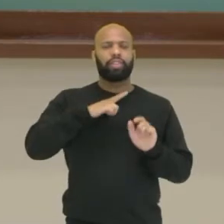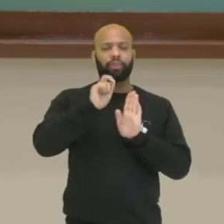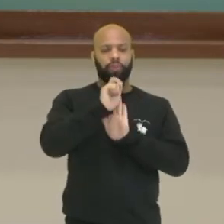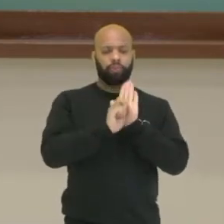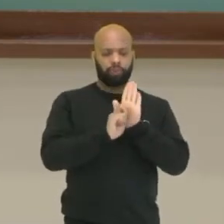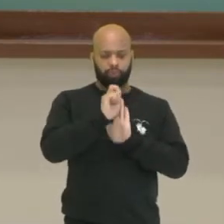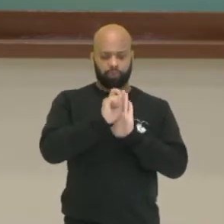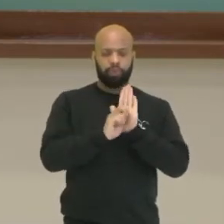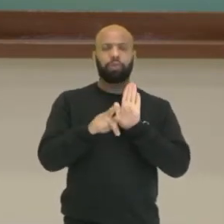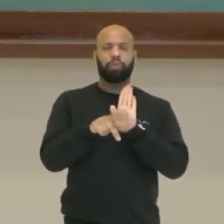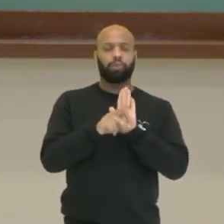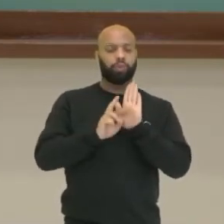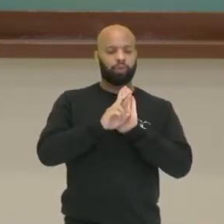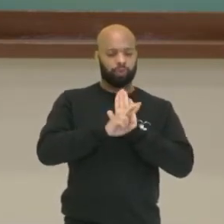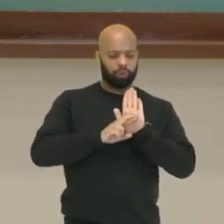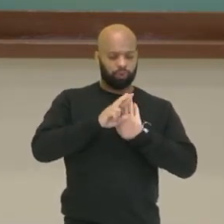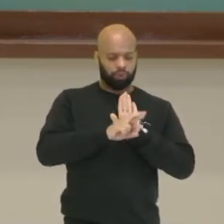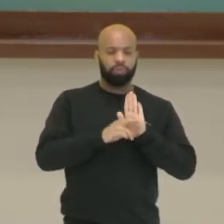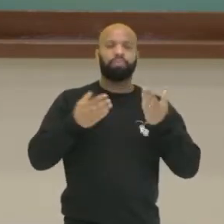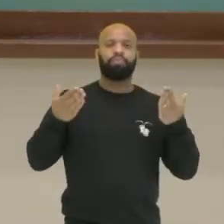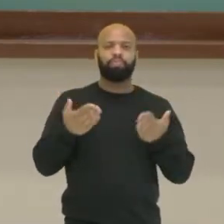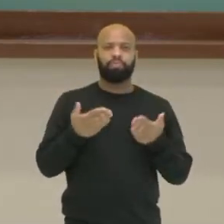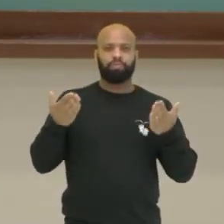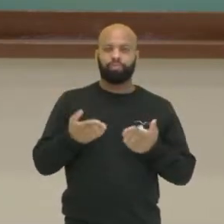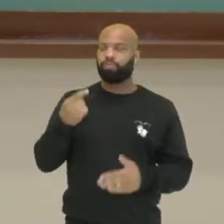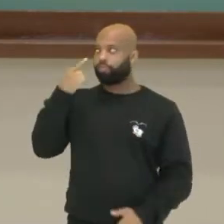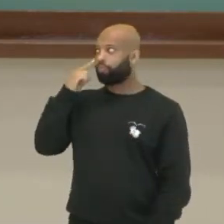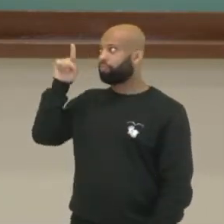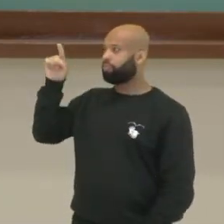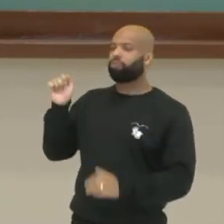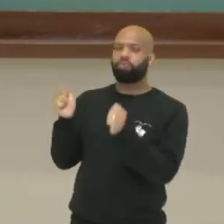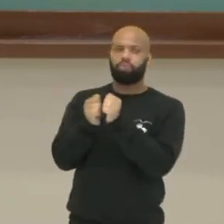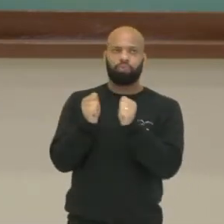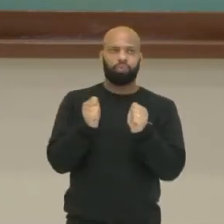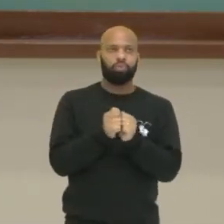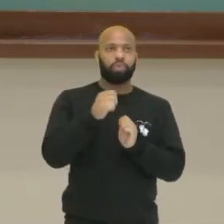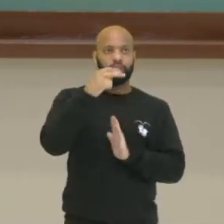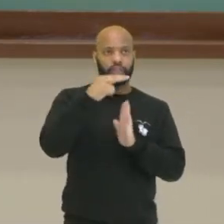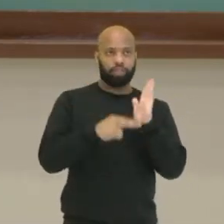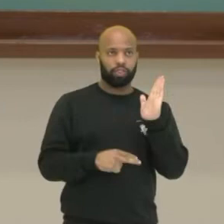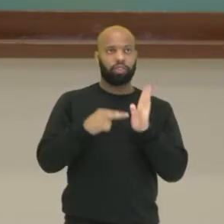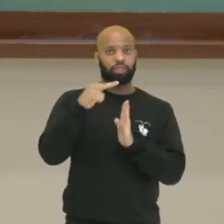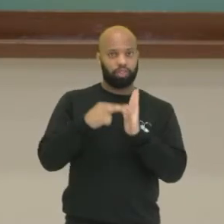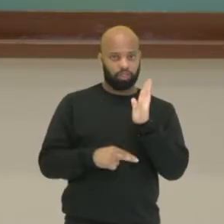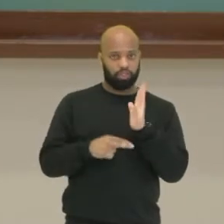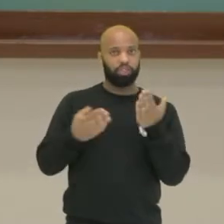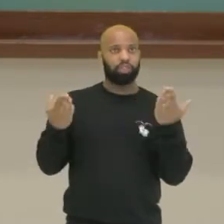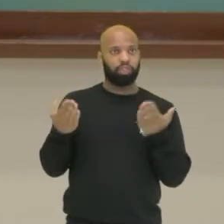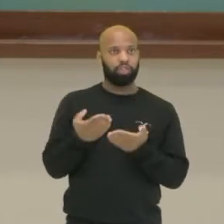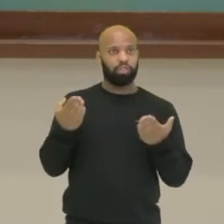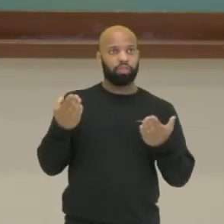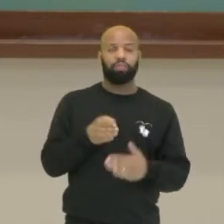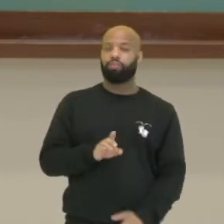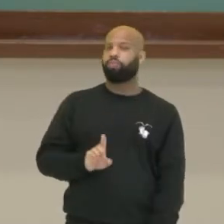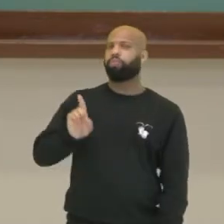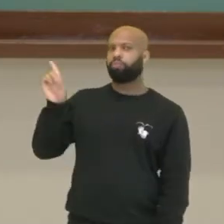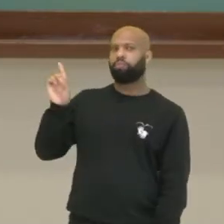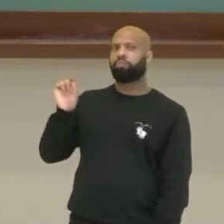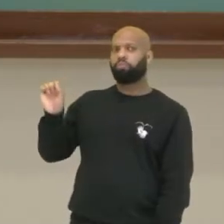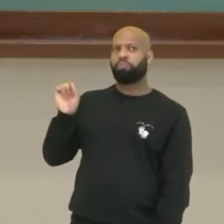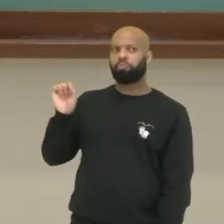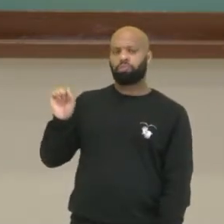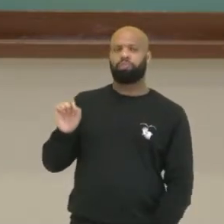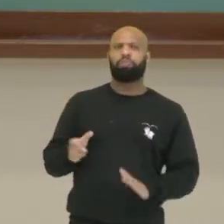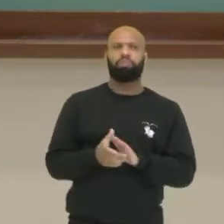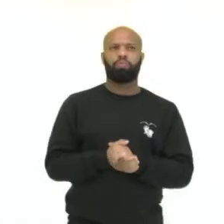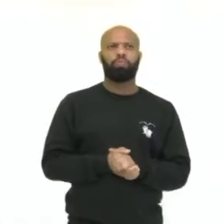artigos das resoluções. Acompanhem comigo a leitura do que está aqui na tela.